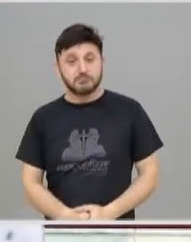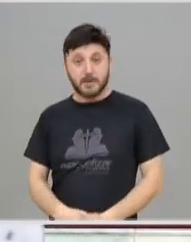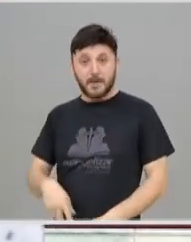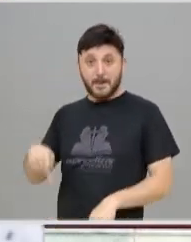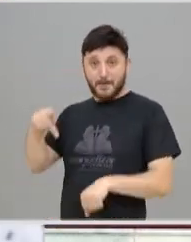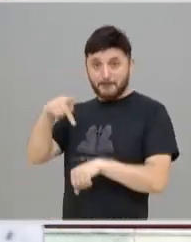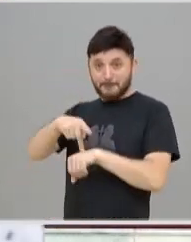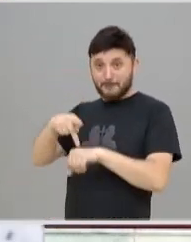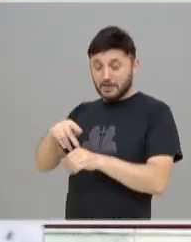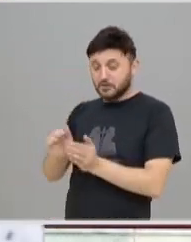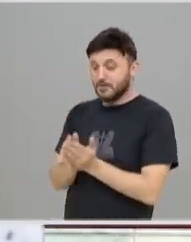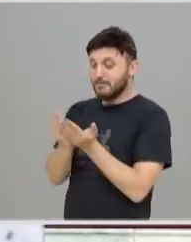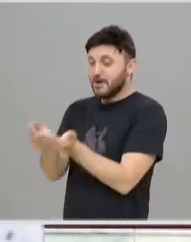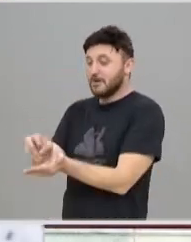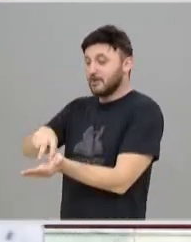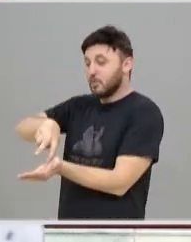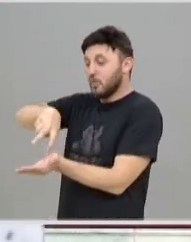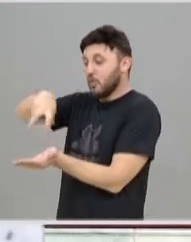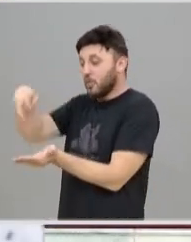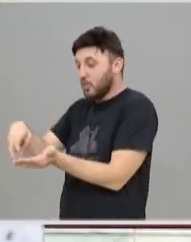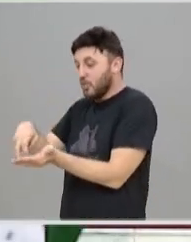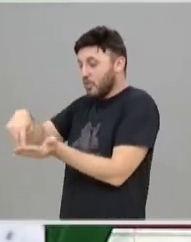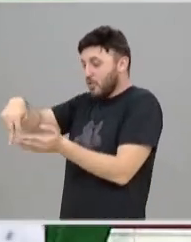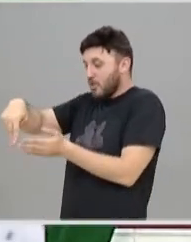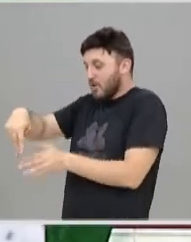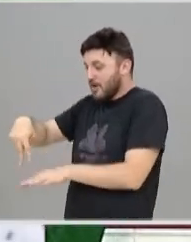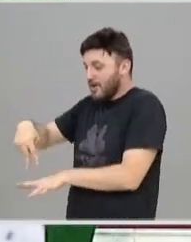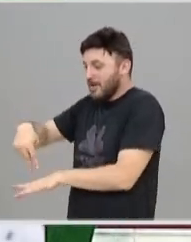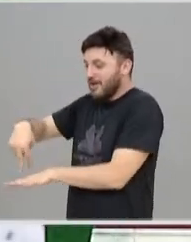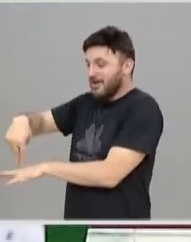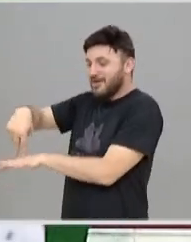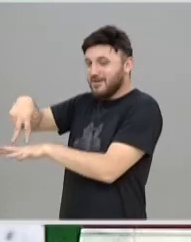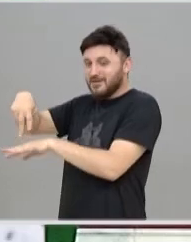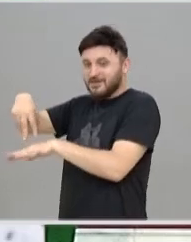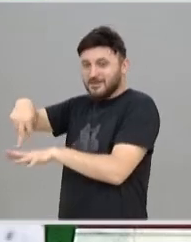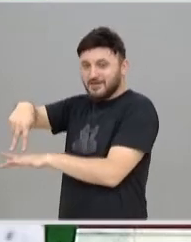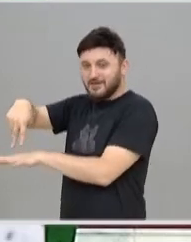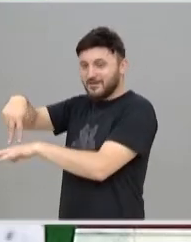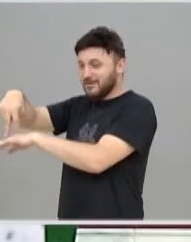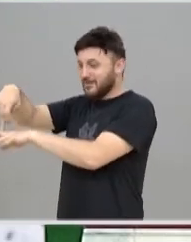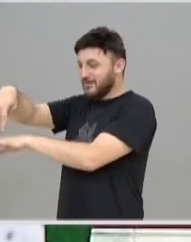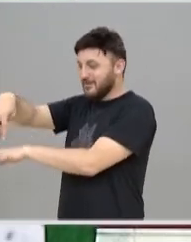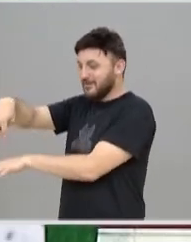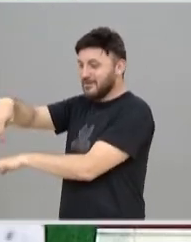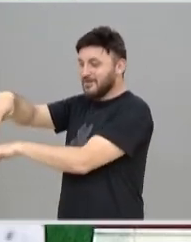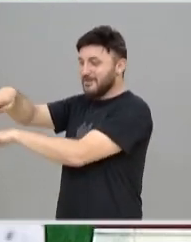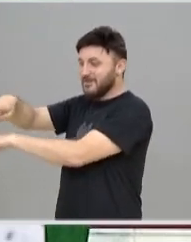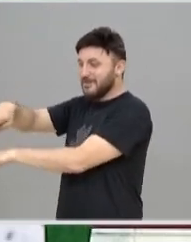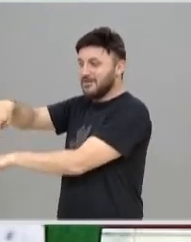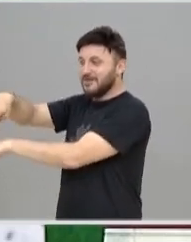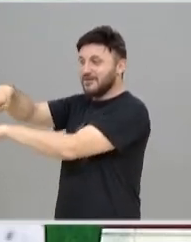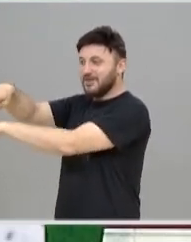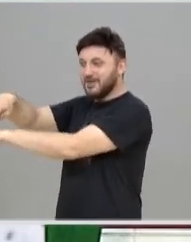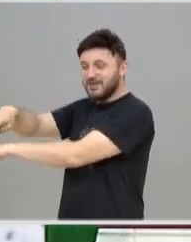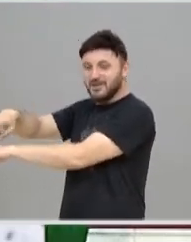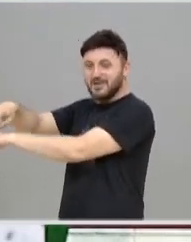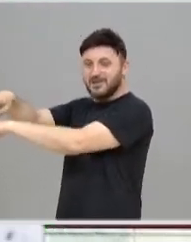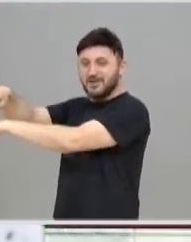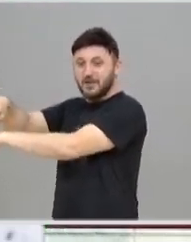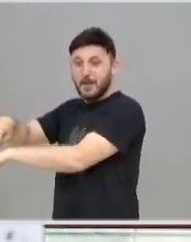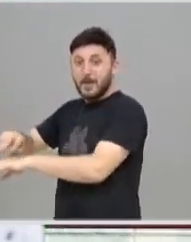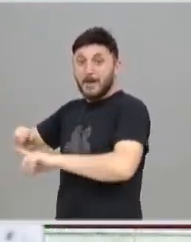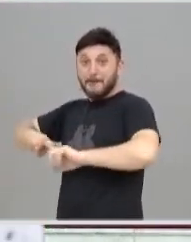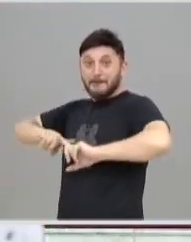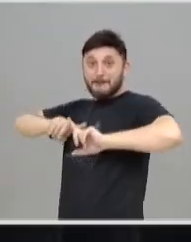Pedro desceu da barca e começou a andar sobre as águas em direção a Jesus.